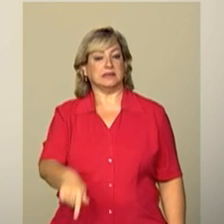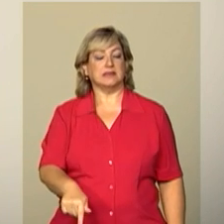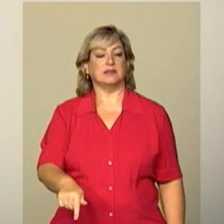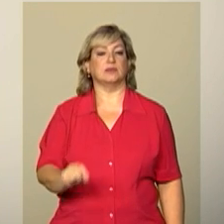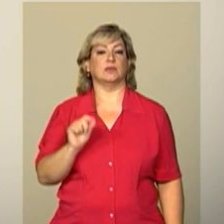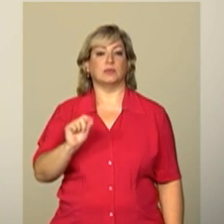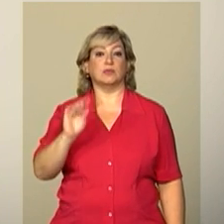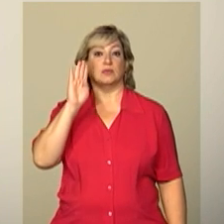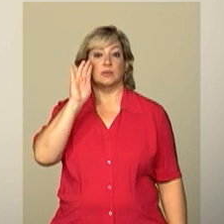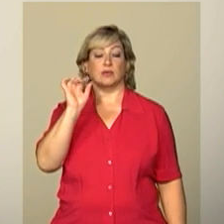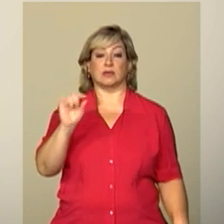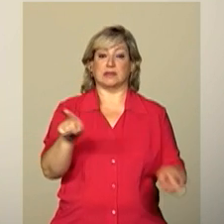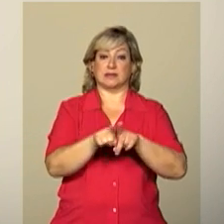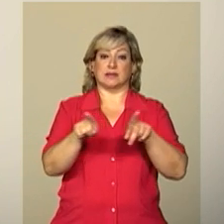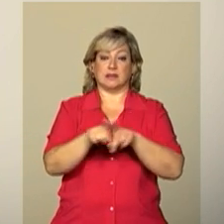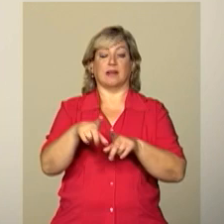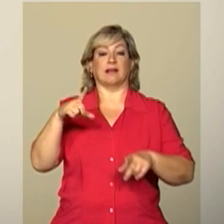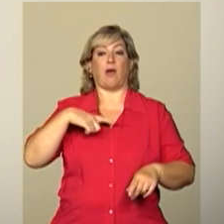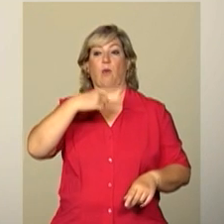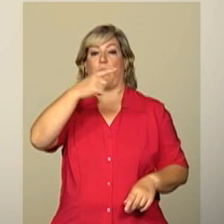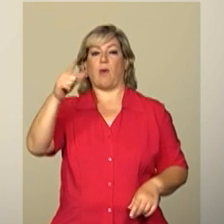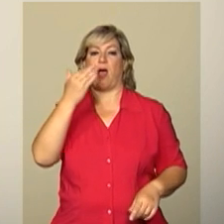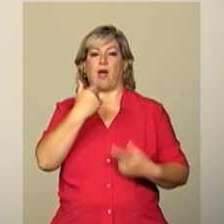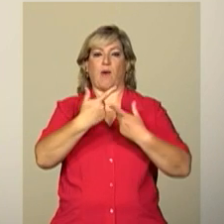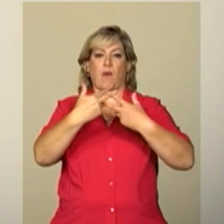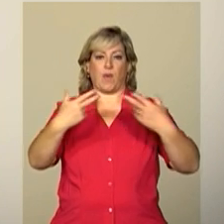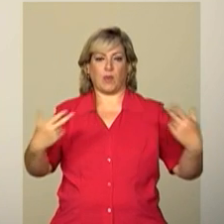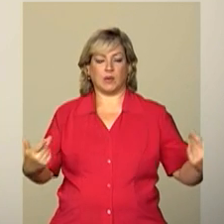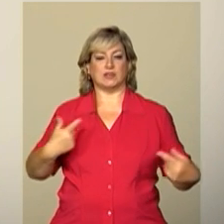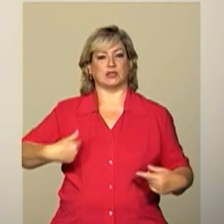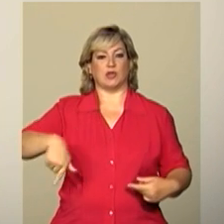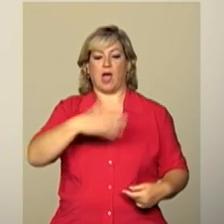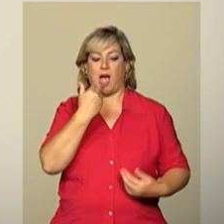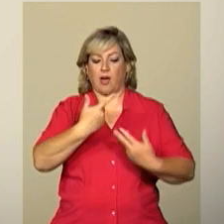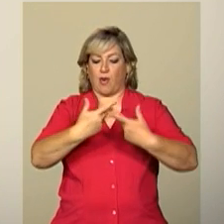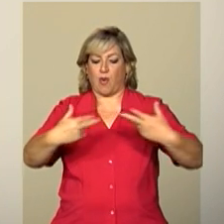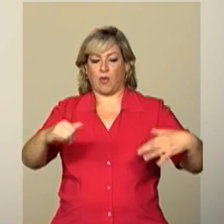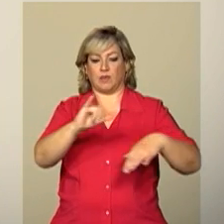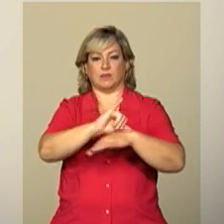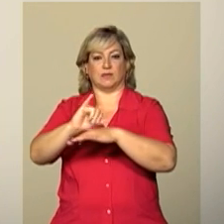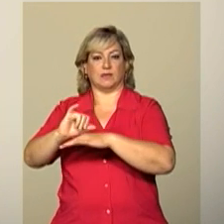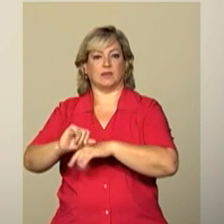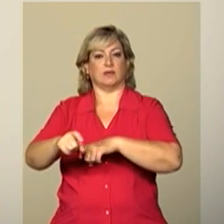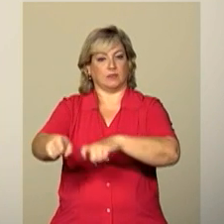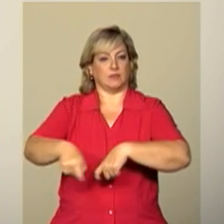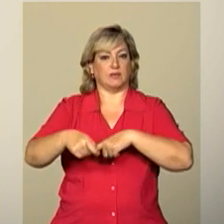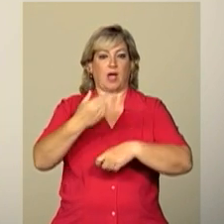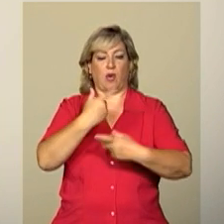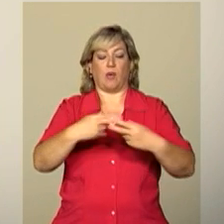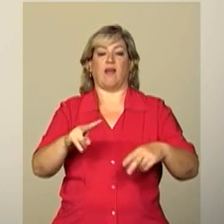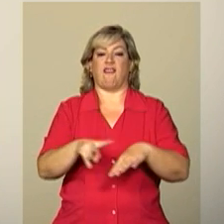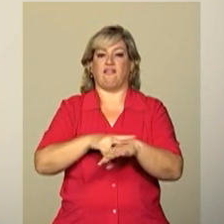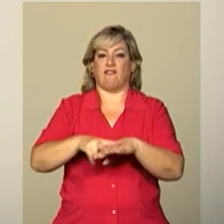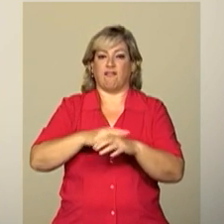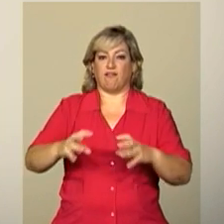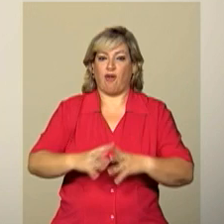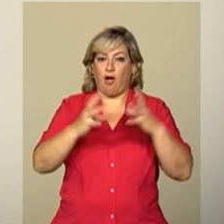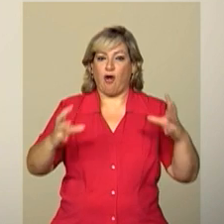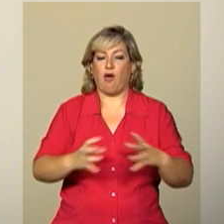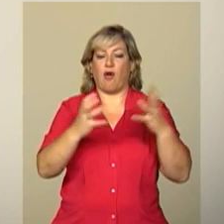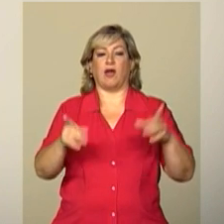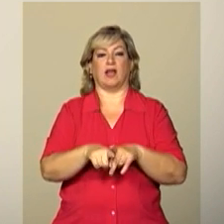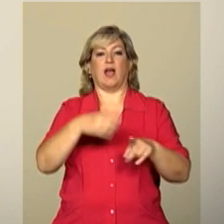contar os outros alimentos que chegam à nossa mesa produzidos pela nossa agricultura que são as verduras as